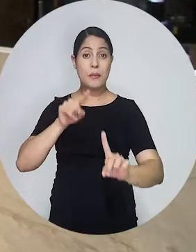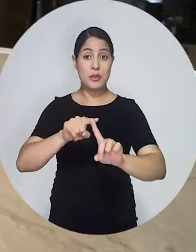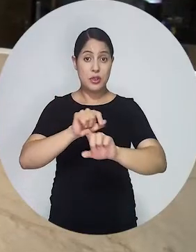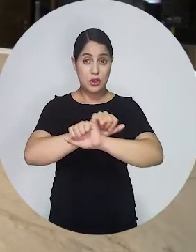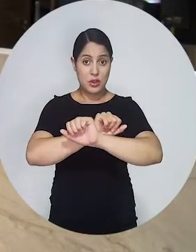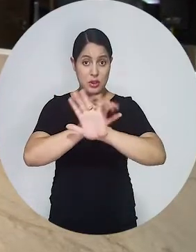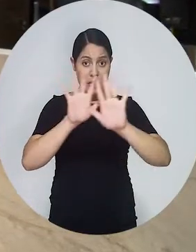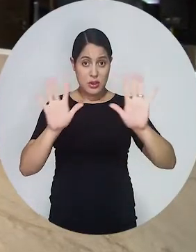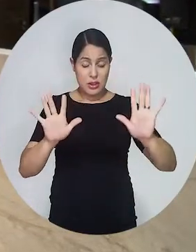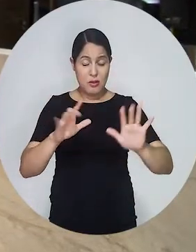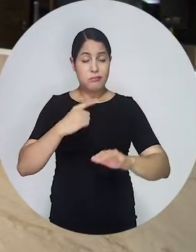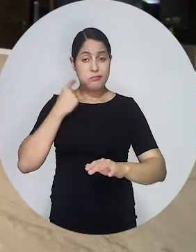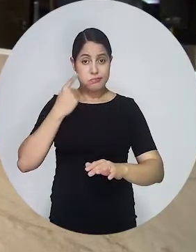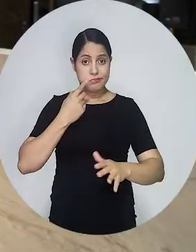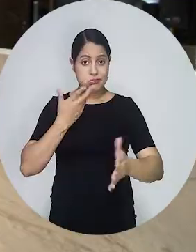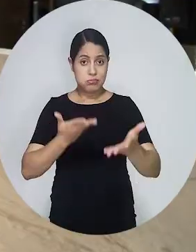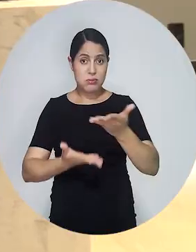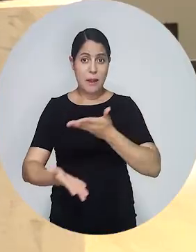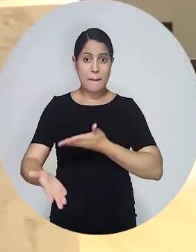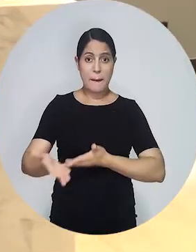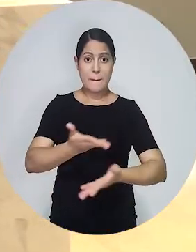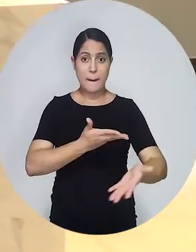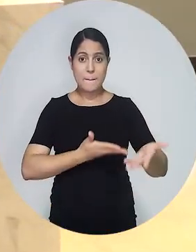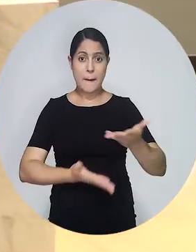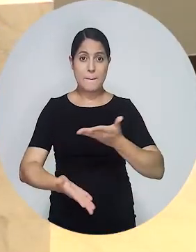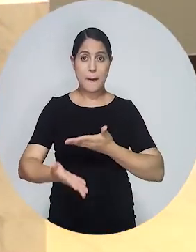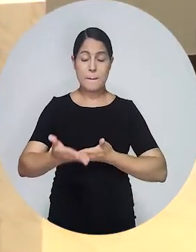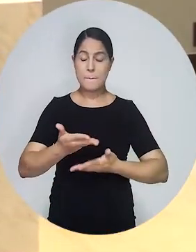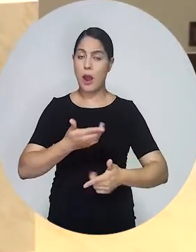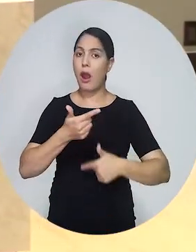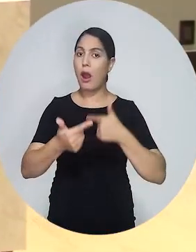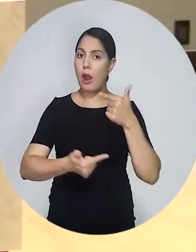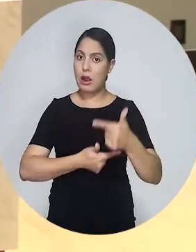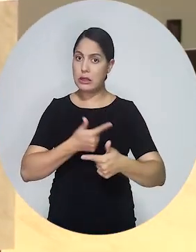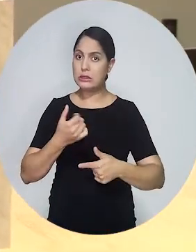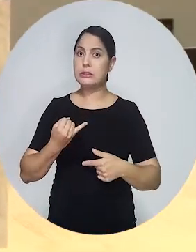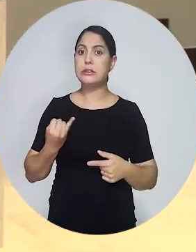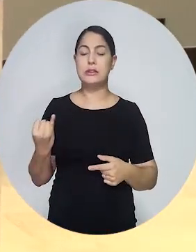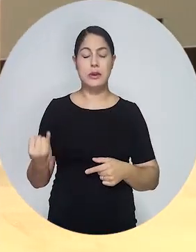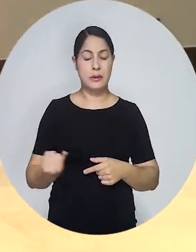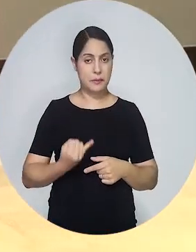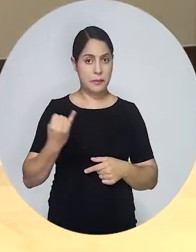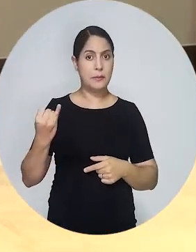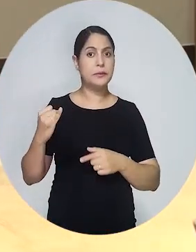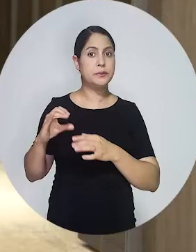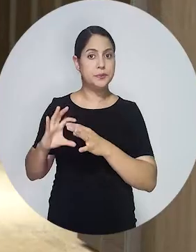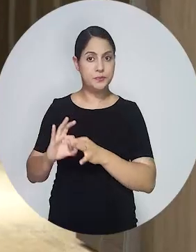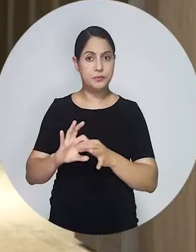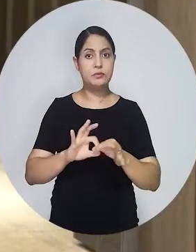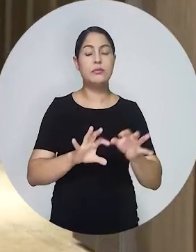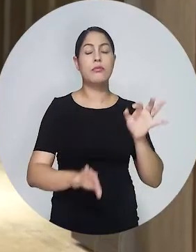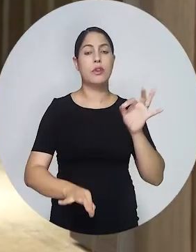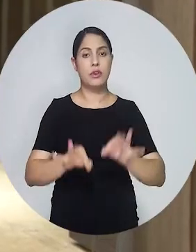apoio destinado ao acolhimento dos advogados, cuja atuação